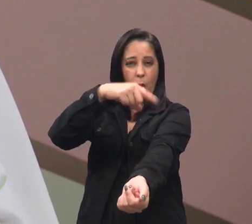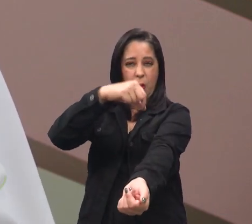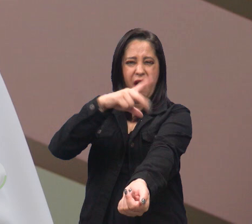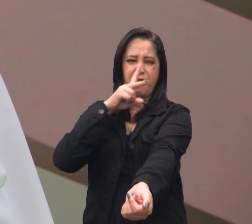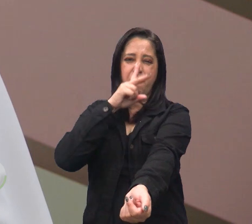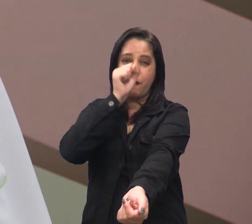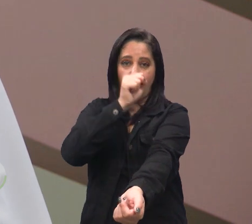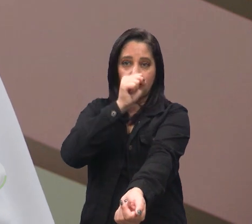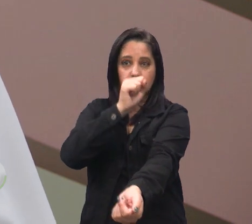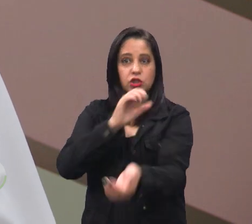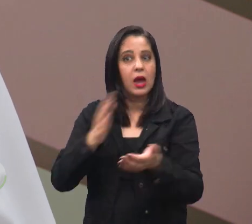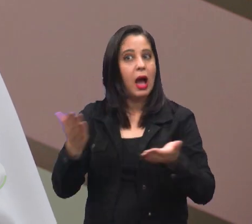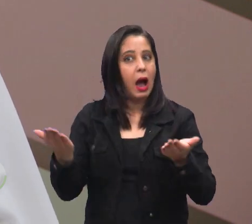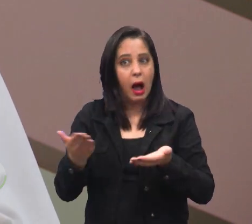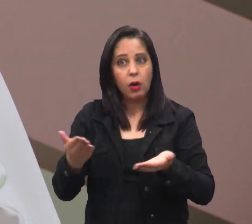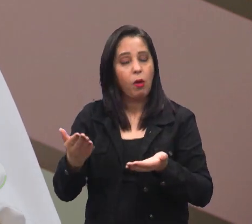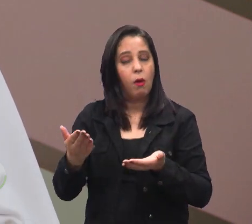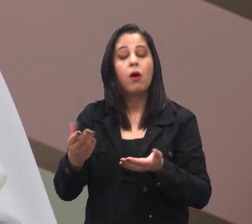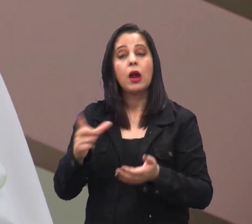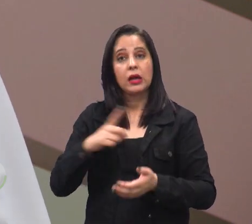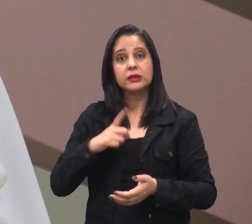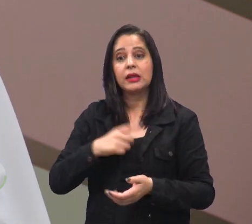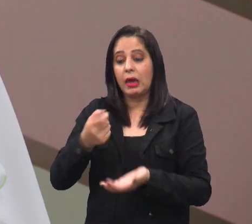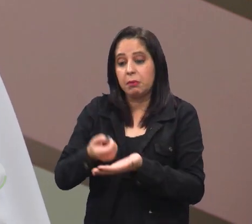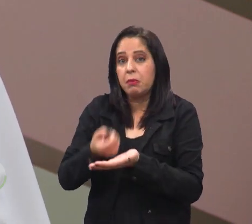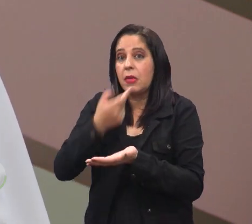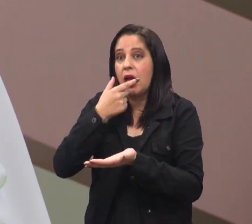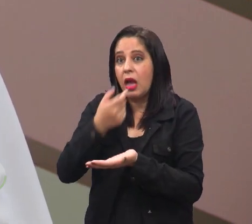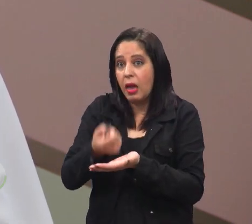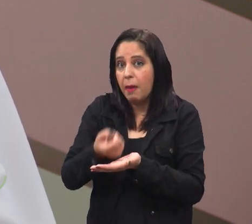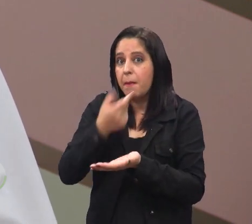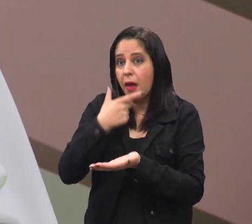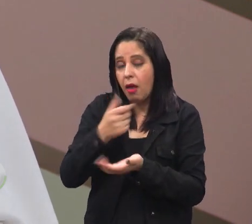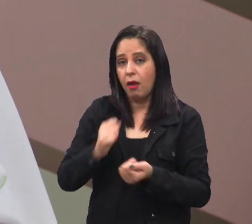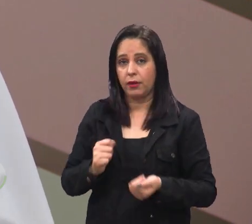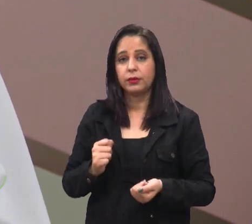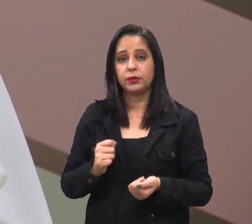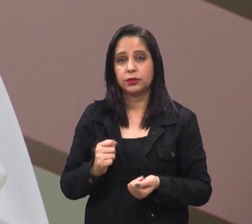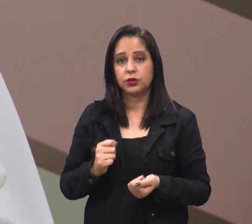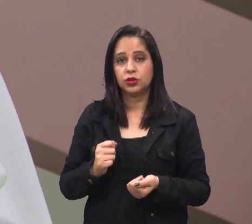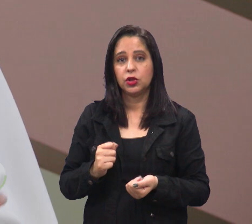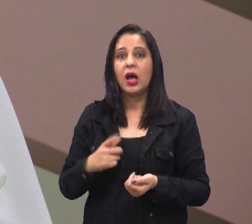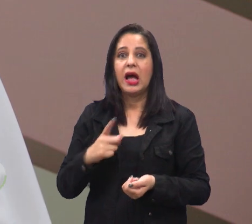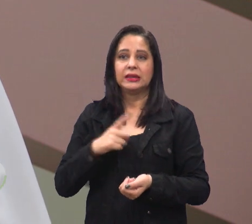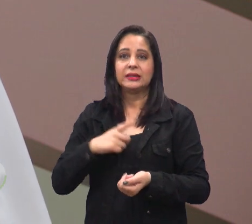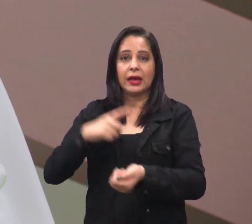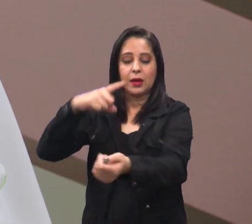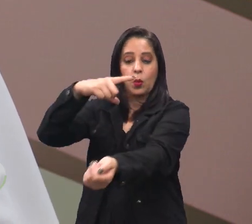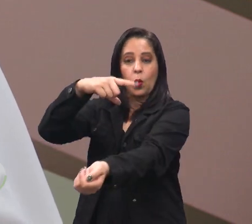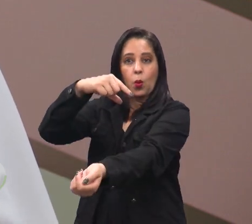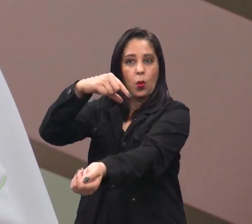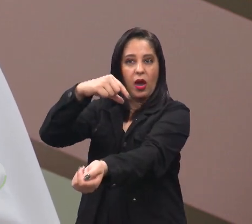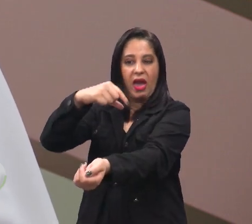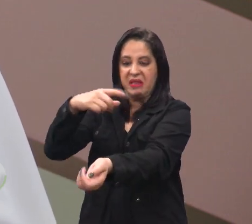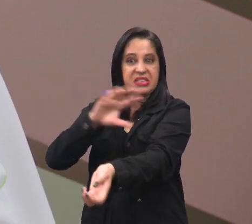com muita droga-alvo. Então, existe já tratamento de leucemia quimio-free, quer dizer, sem quimioterapia, só com